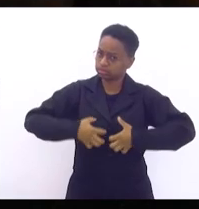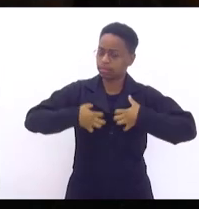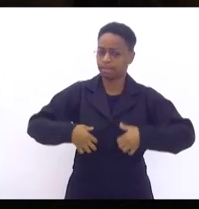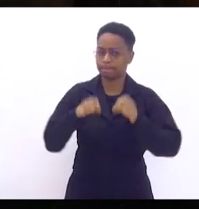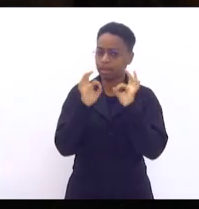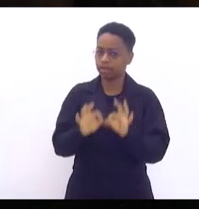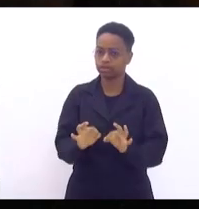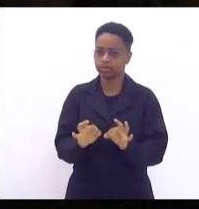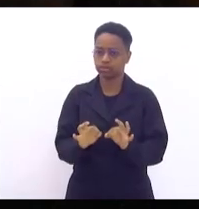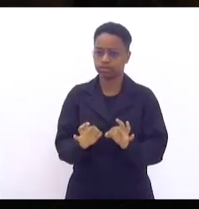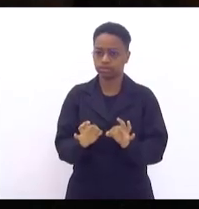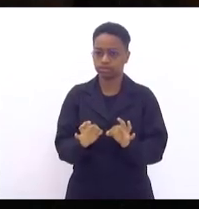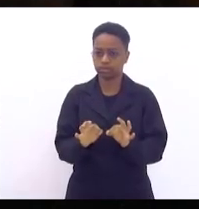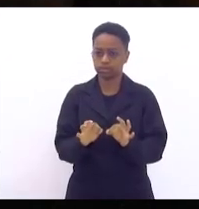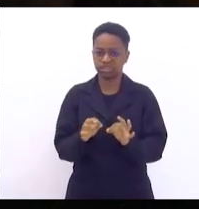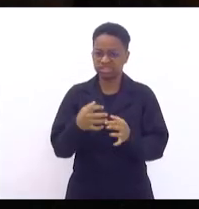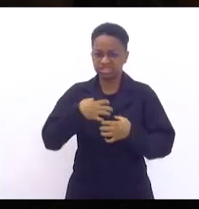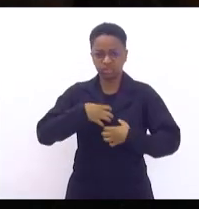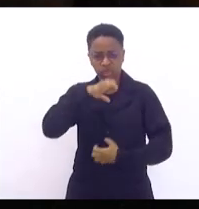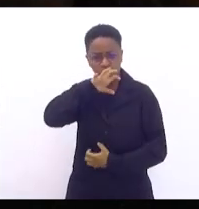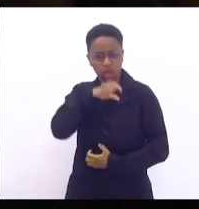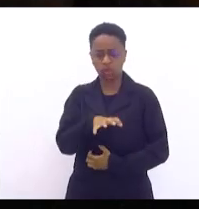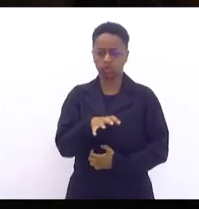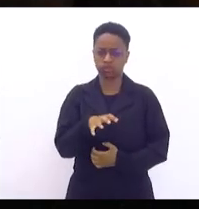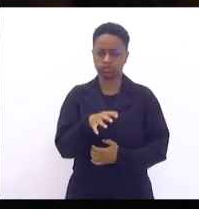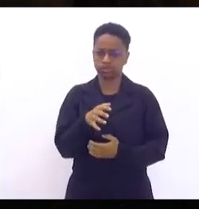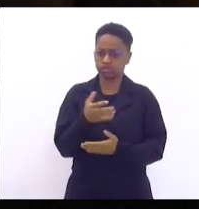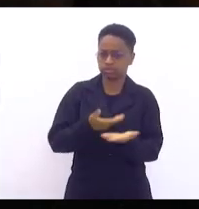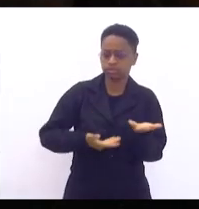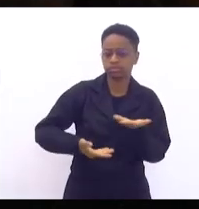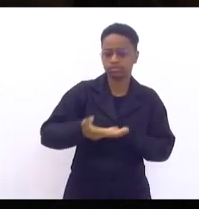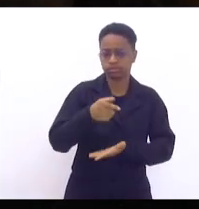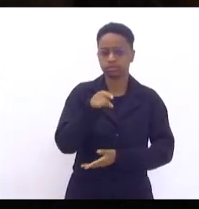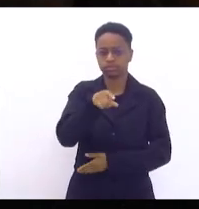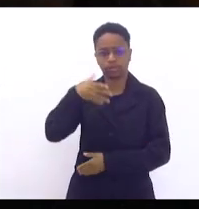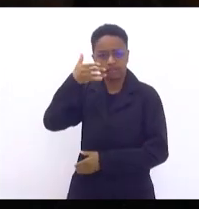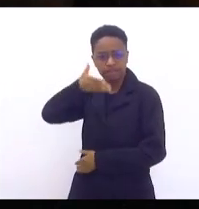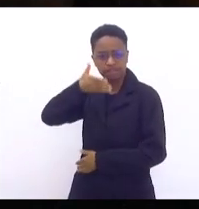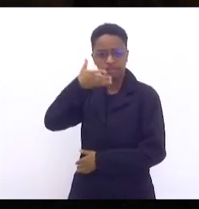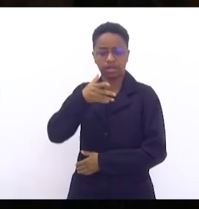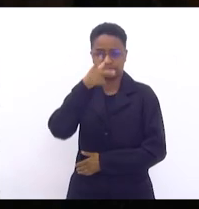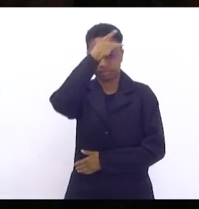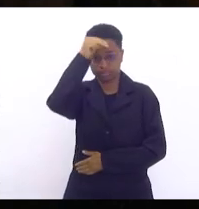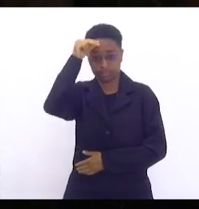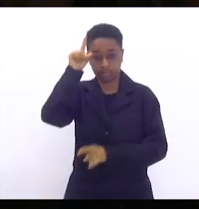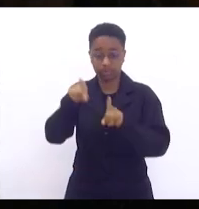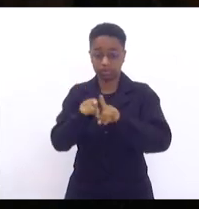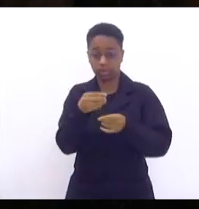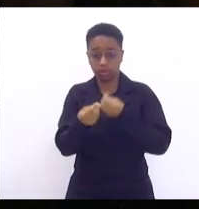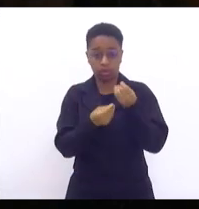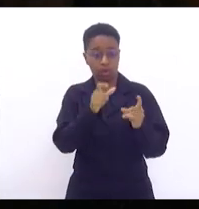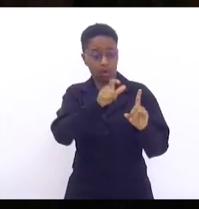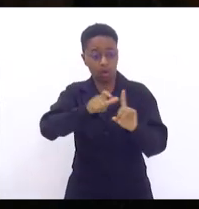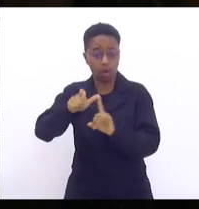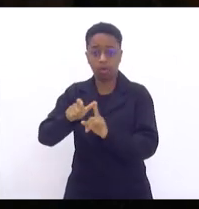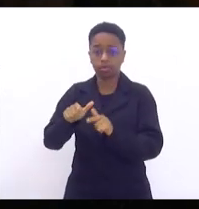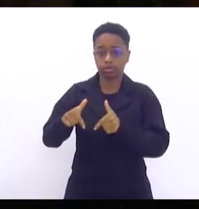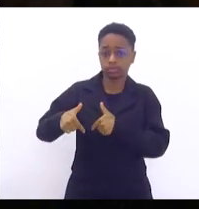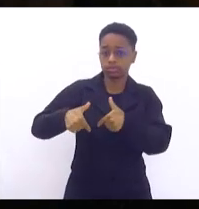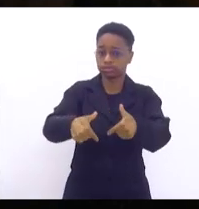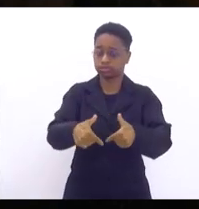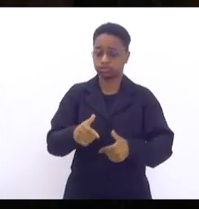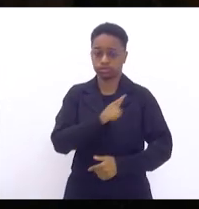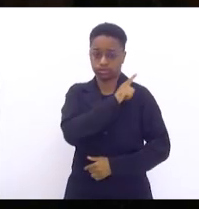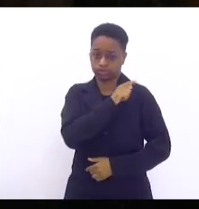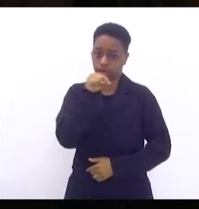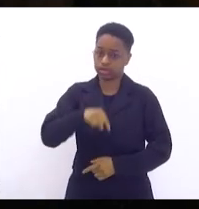é enojador lidar com a fala do prefeito e lidar com essas condições dos gestores do nosso